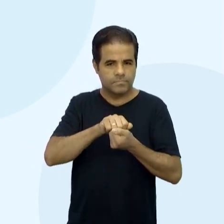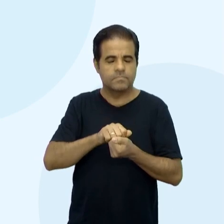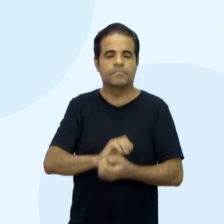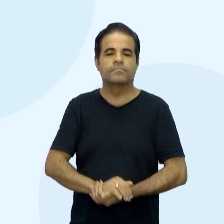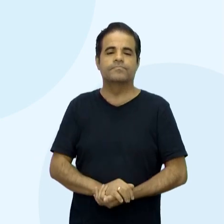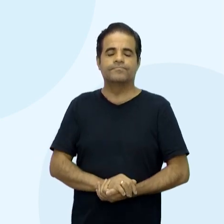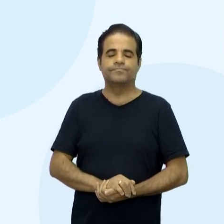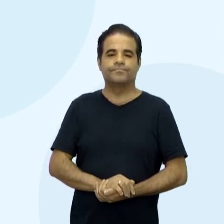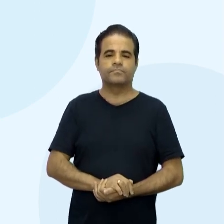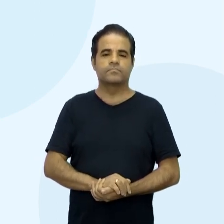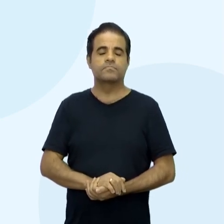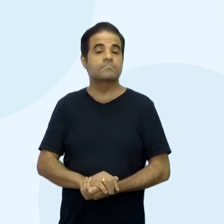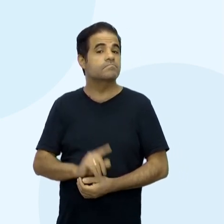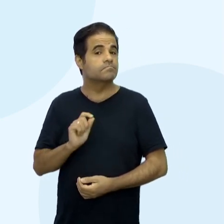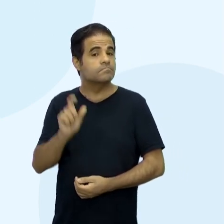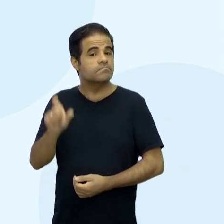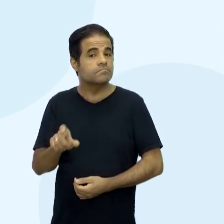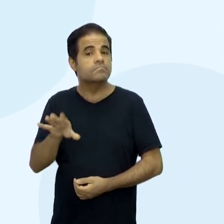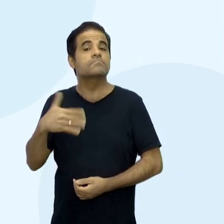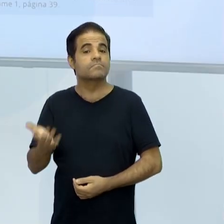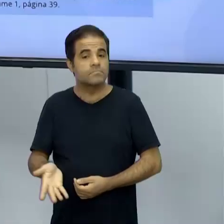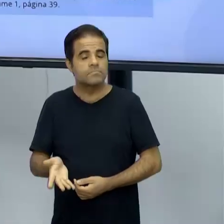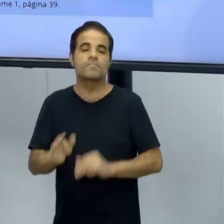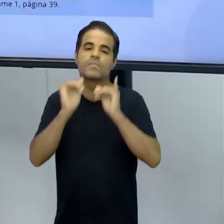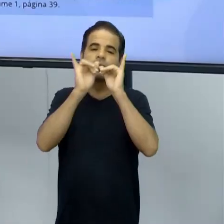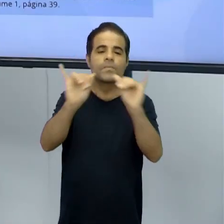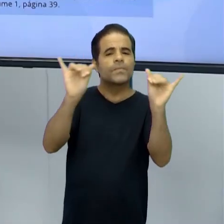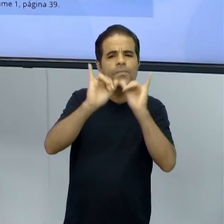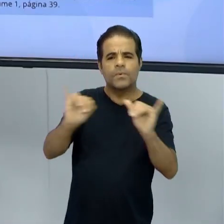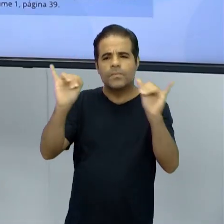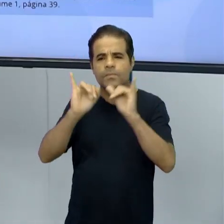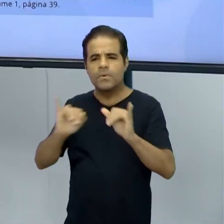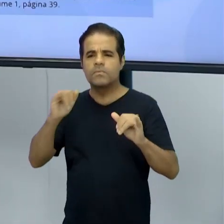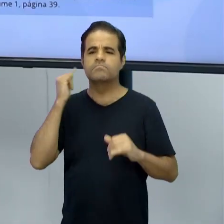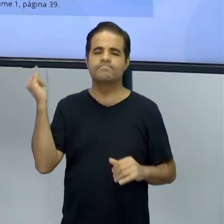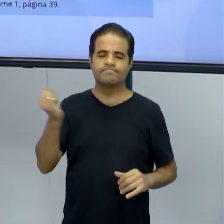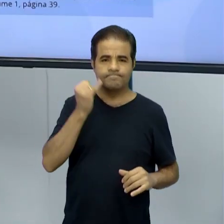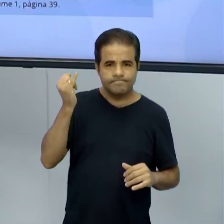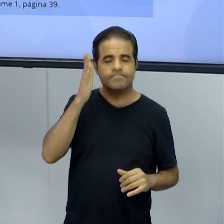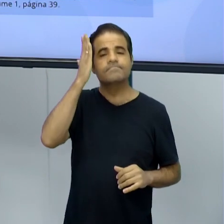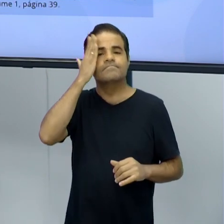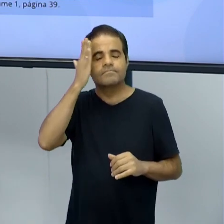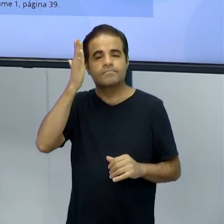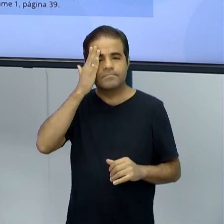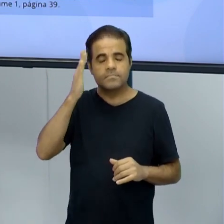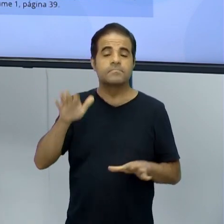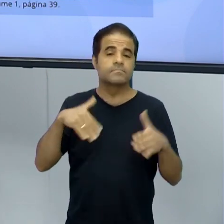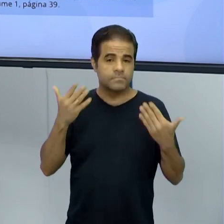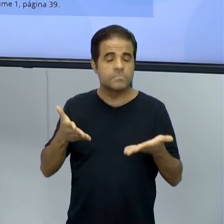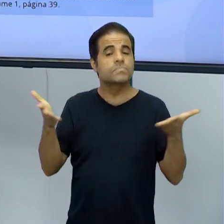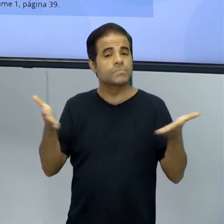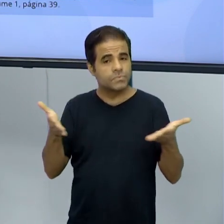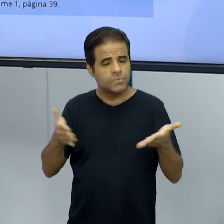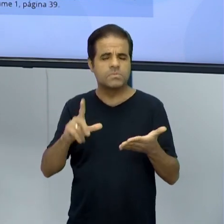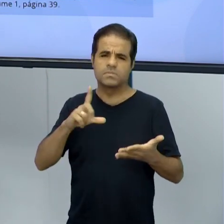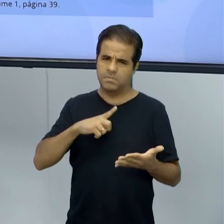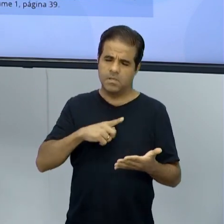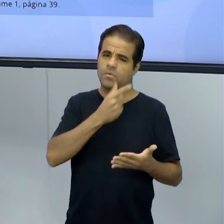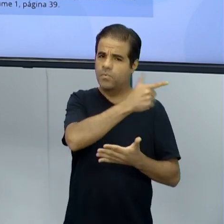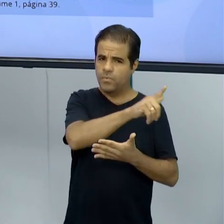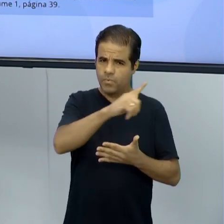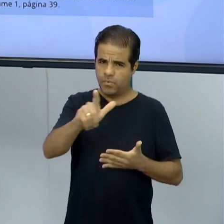interagimos com elas. Com elas, quem? As notícias. É importantíssimo saber que hoje existem